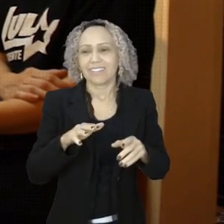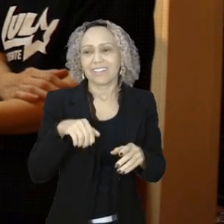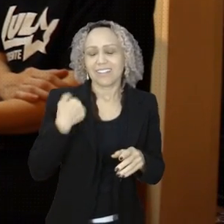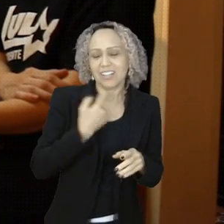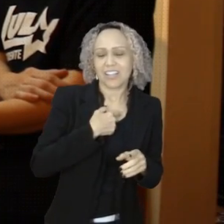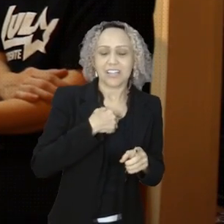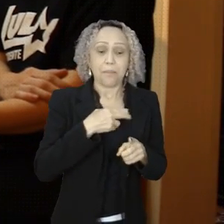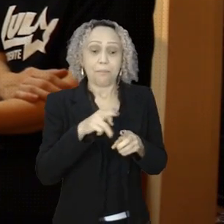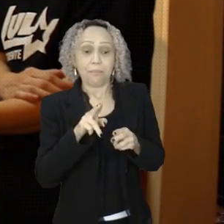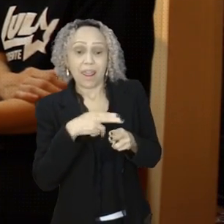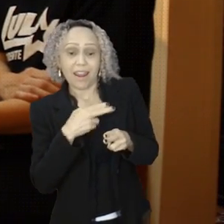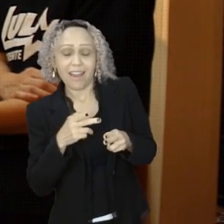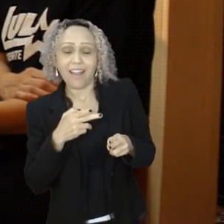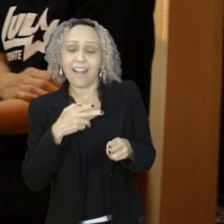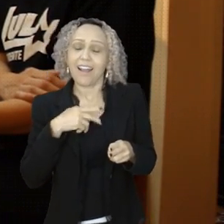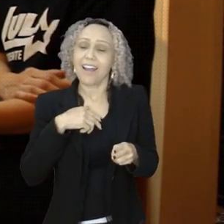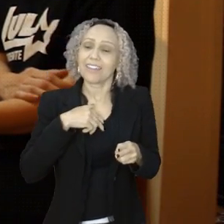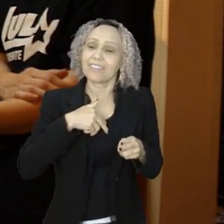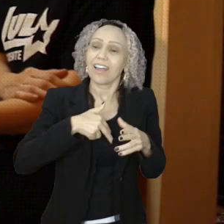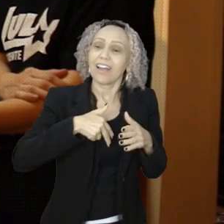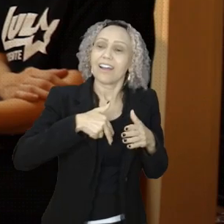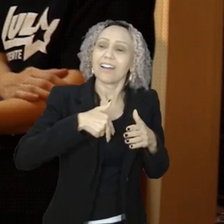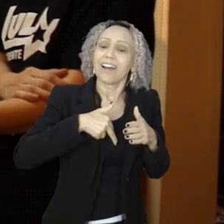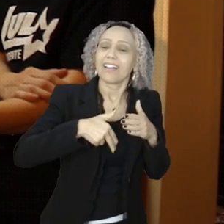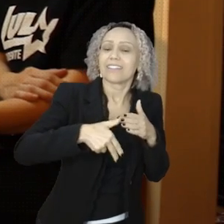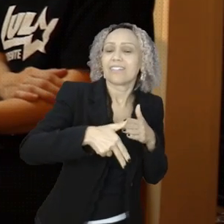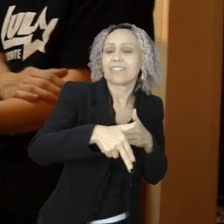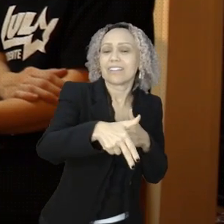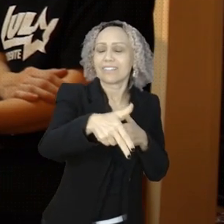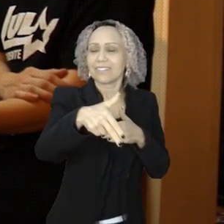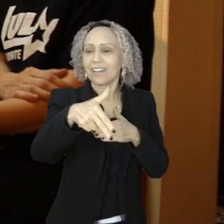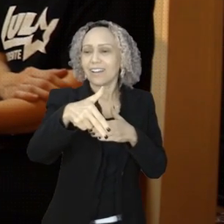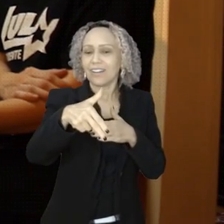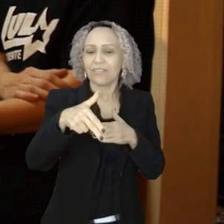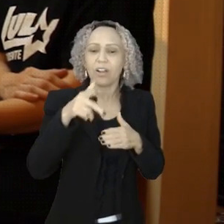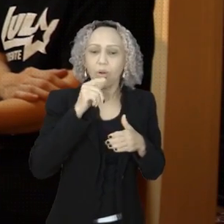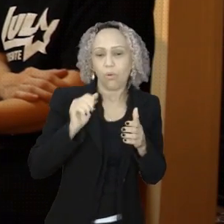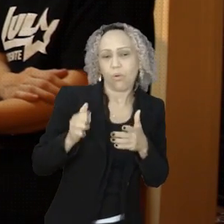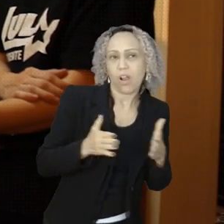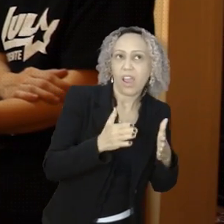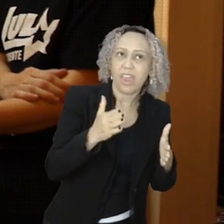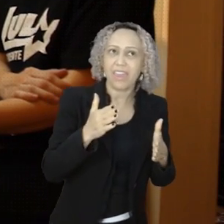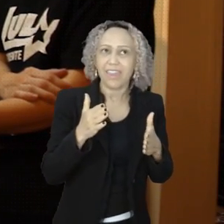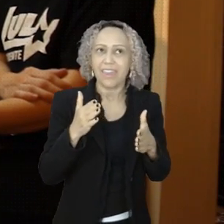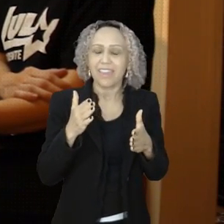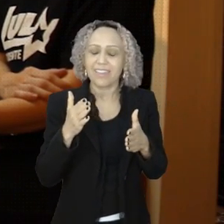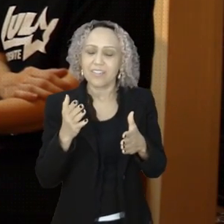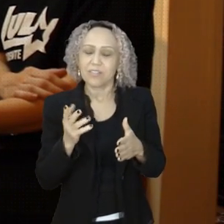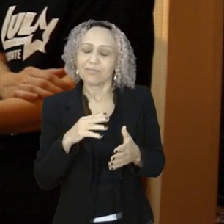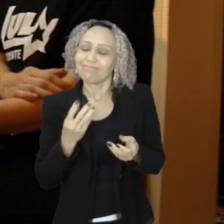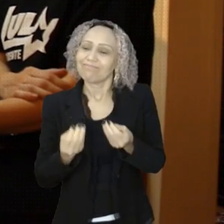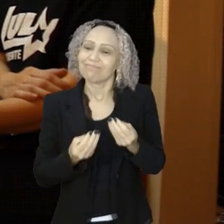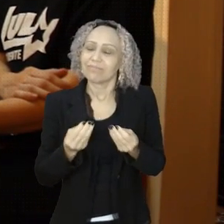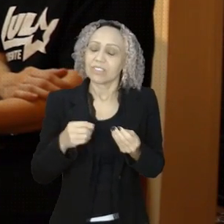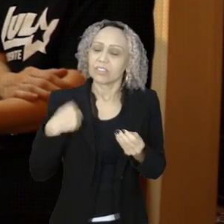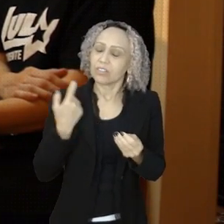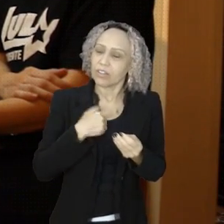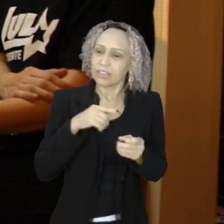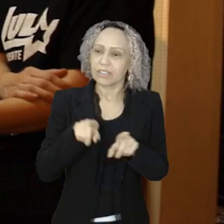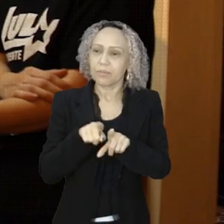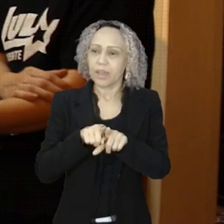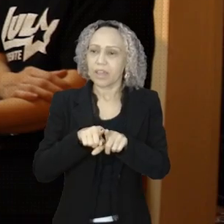assim, né, e tomar um banho, enfim. Né, para jogar futebol, a gente jogava